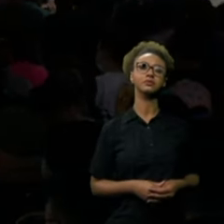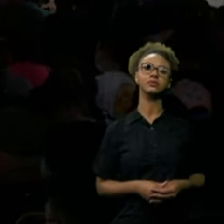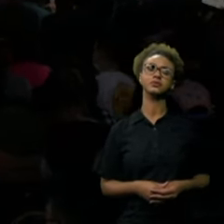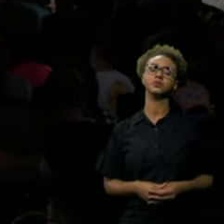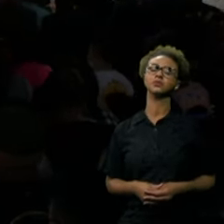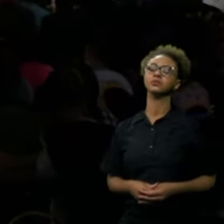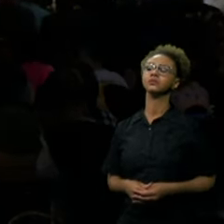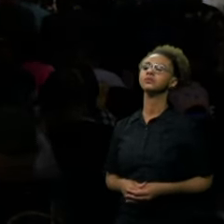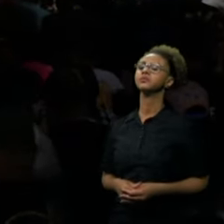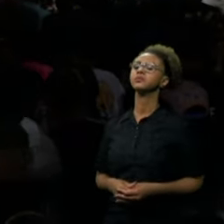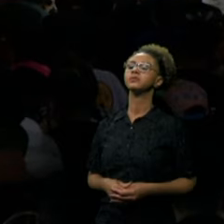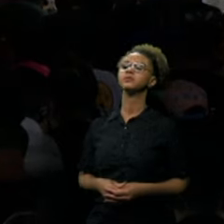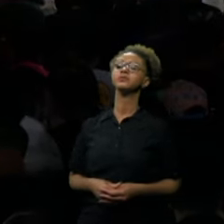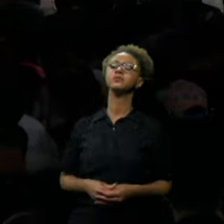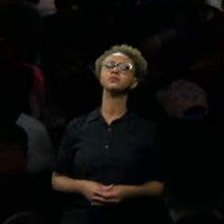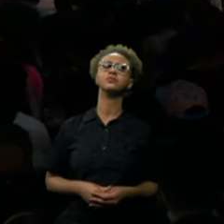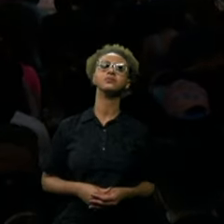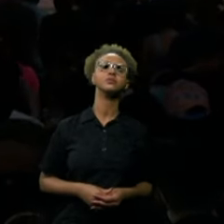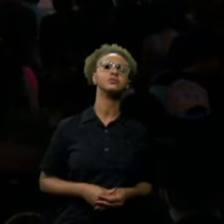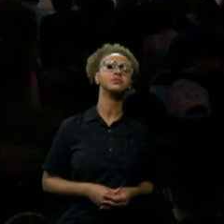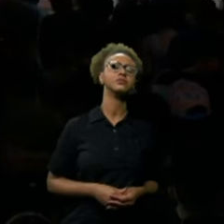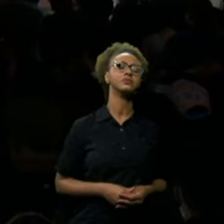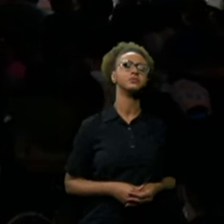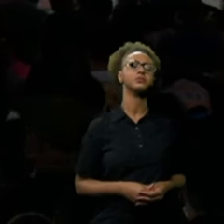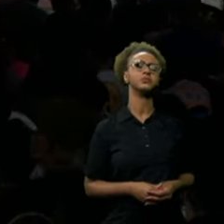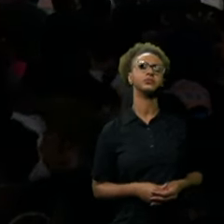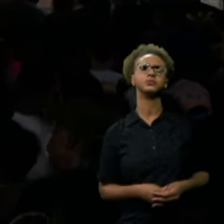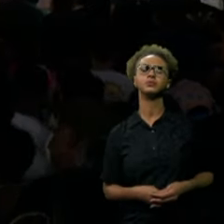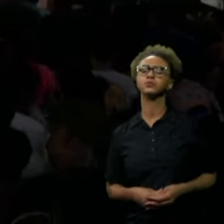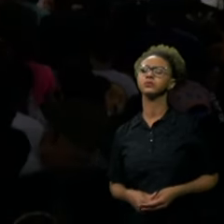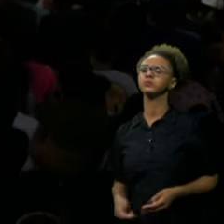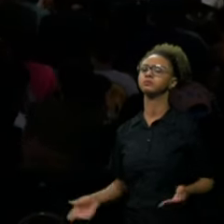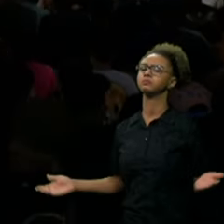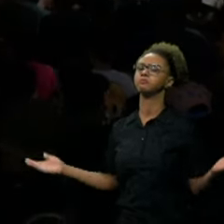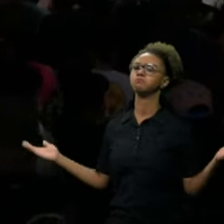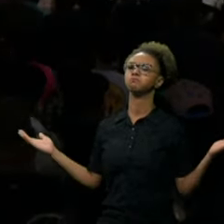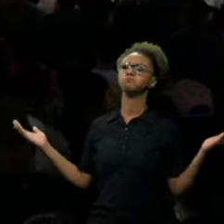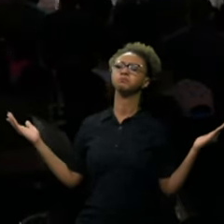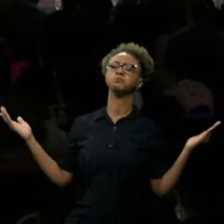E aí E aí